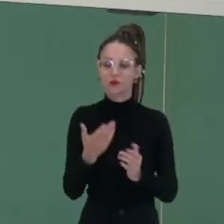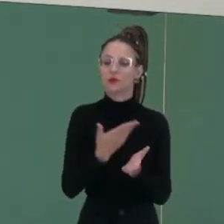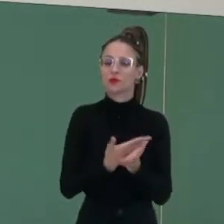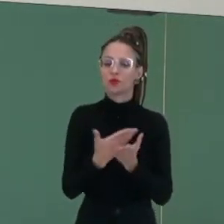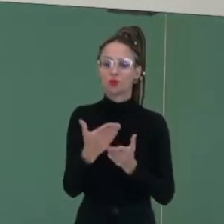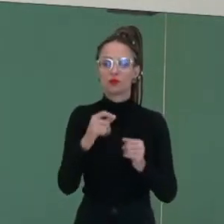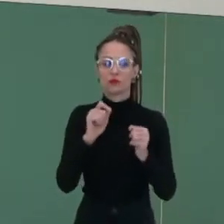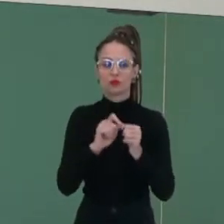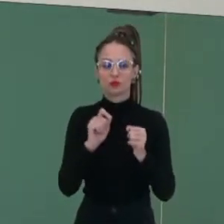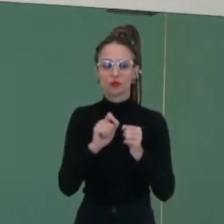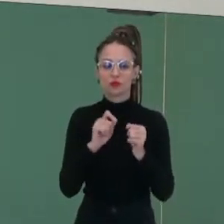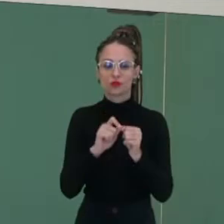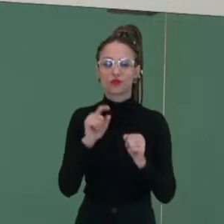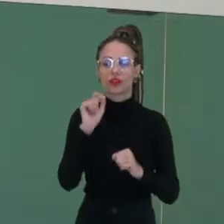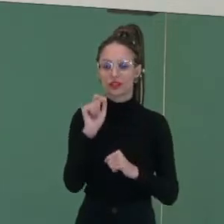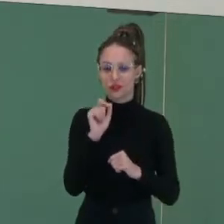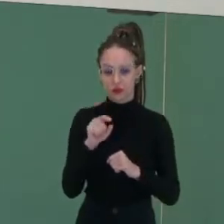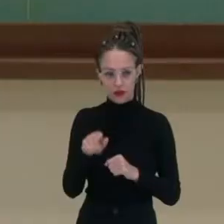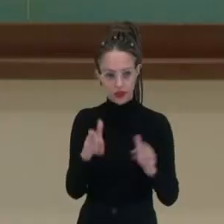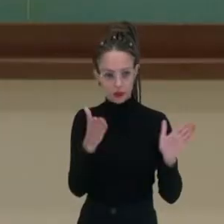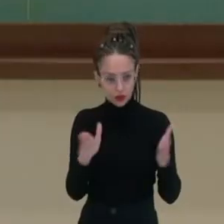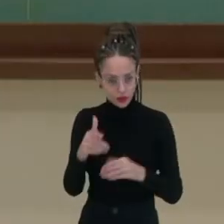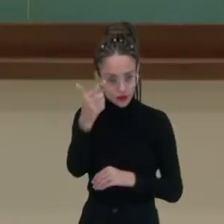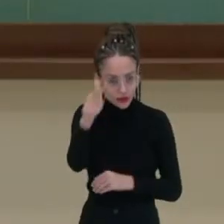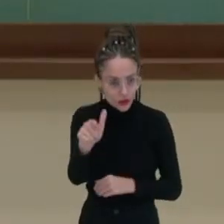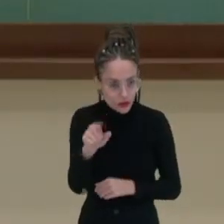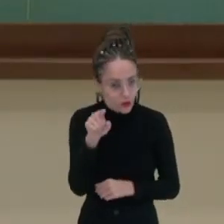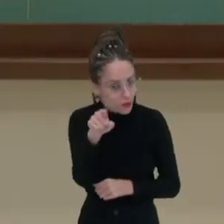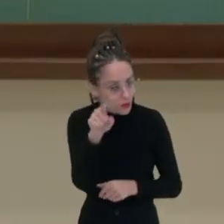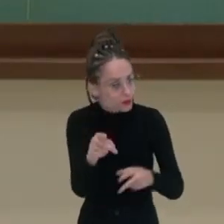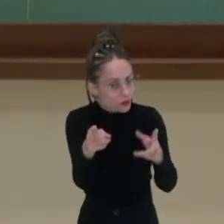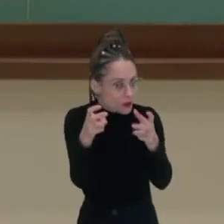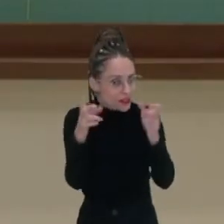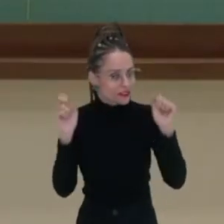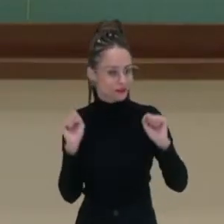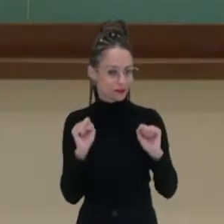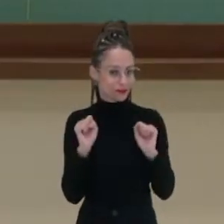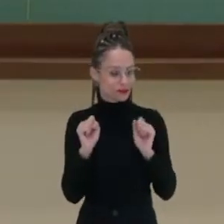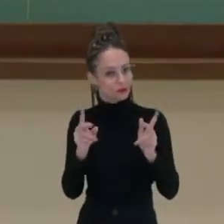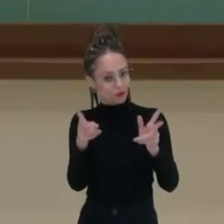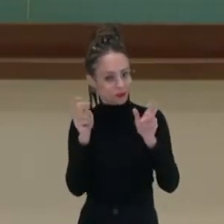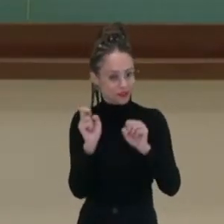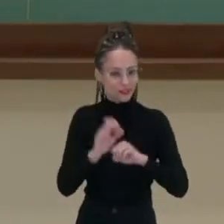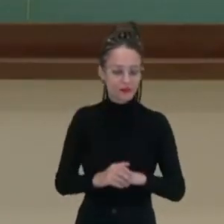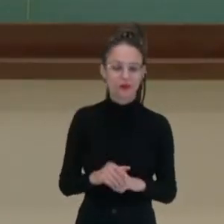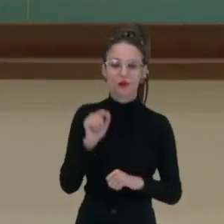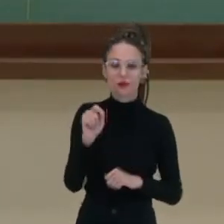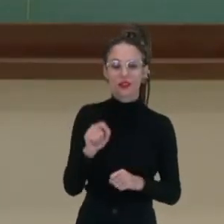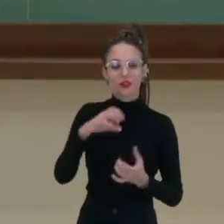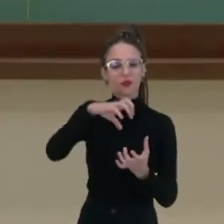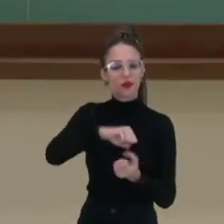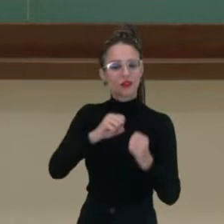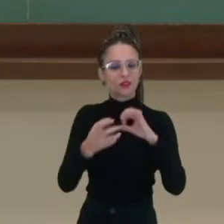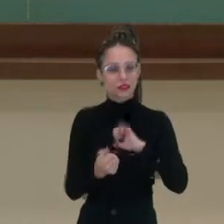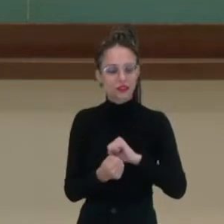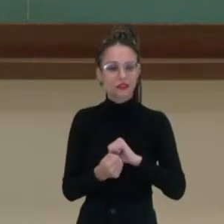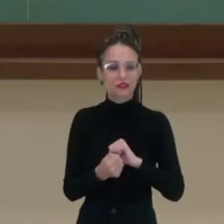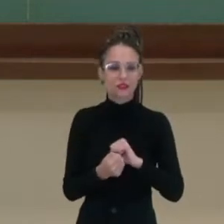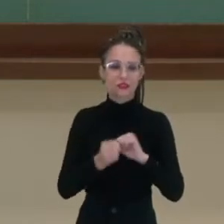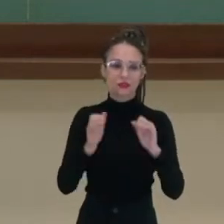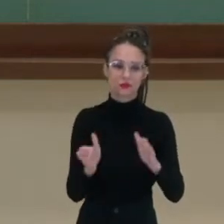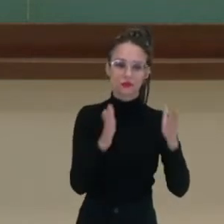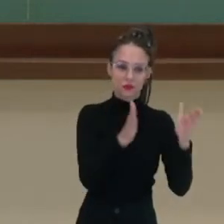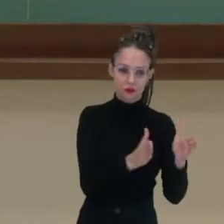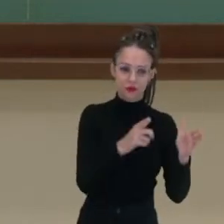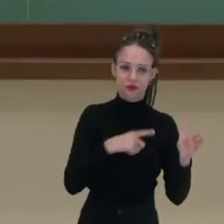executar uma parte da produção. De novo, perceba que o artesão passou a ocupar uma parte